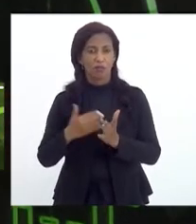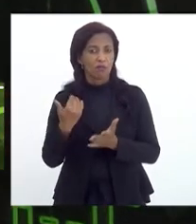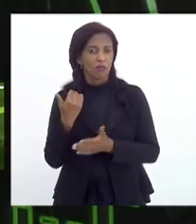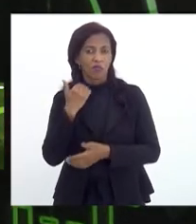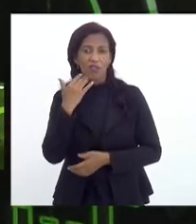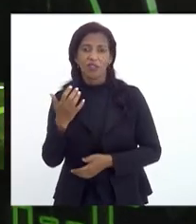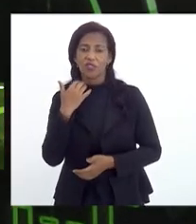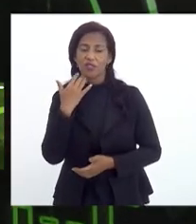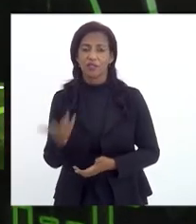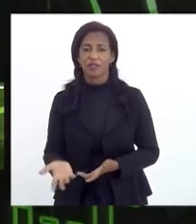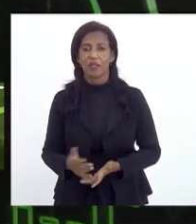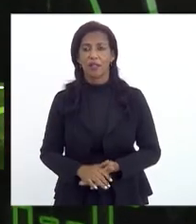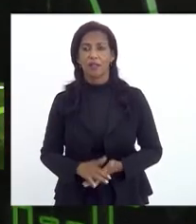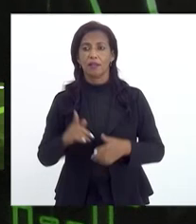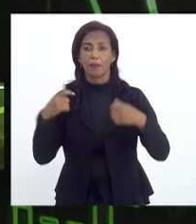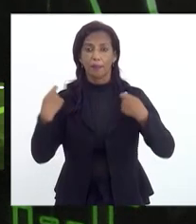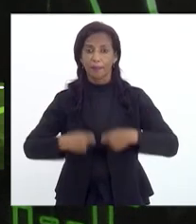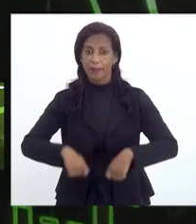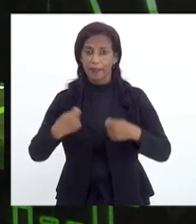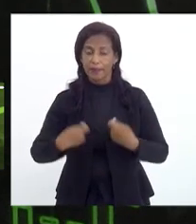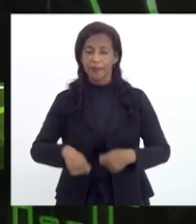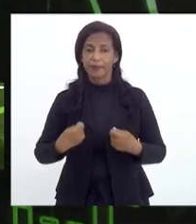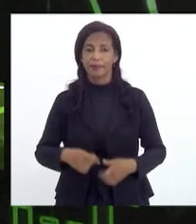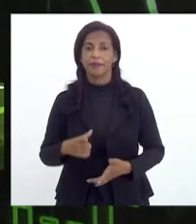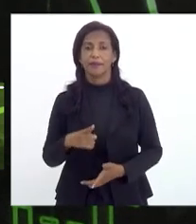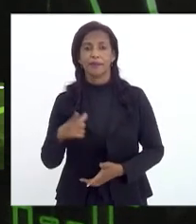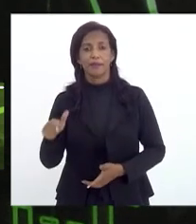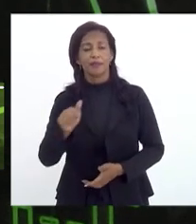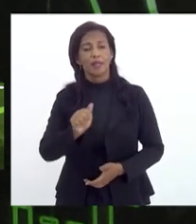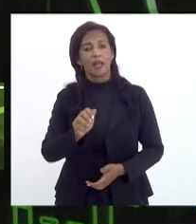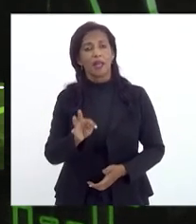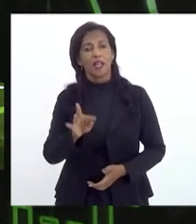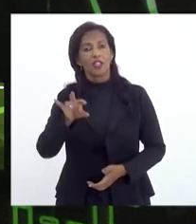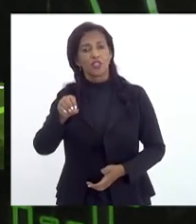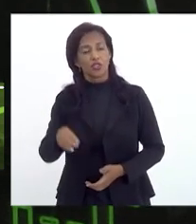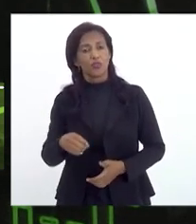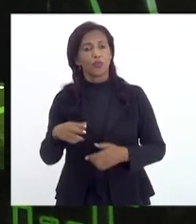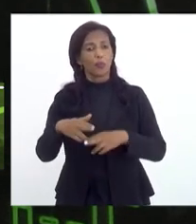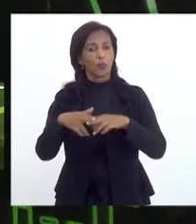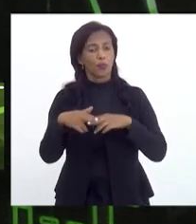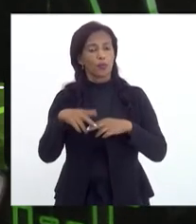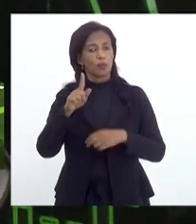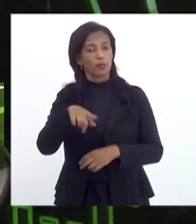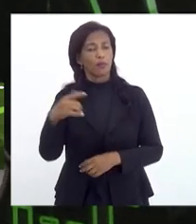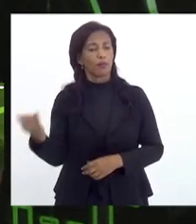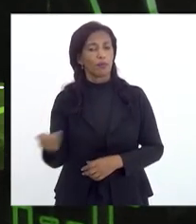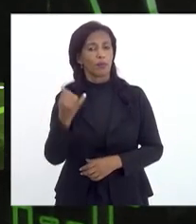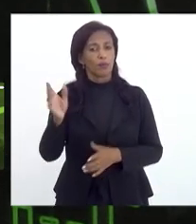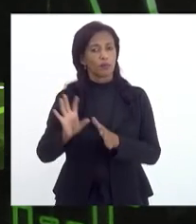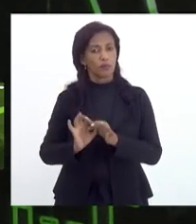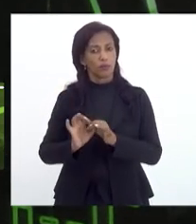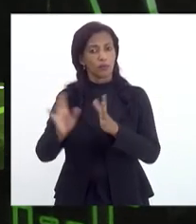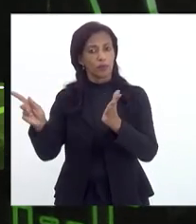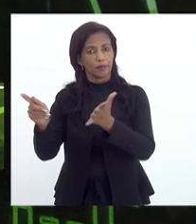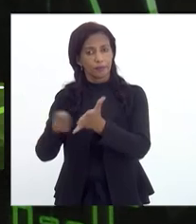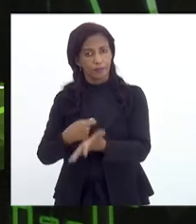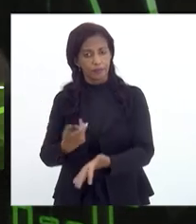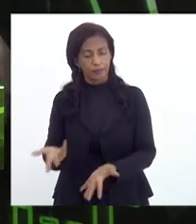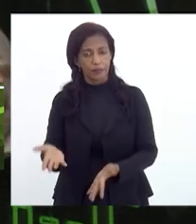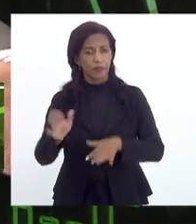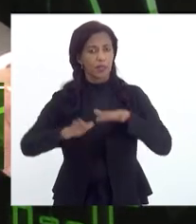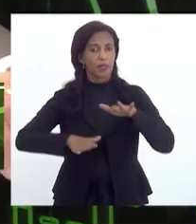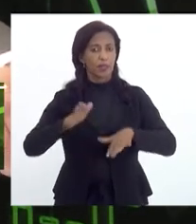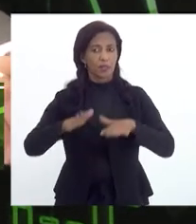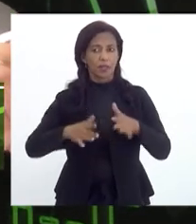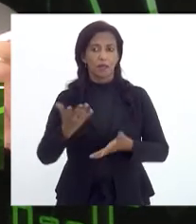Então a gente Precisa Desses ativos E por isso É importante A autorização Independentemente